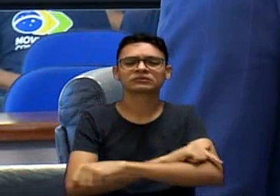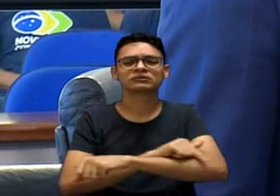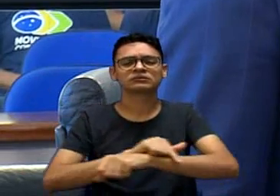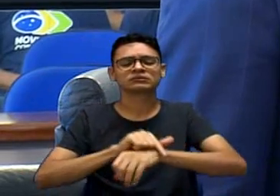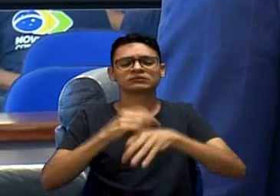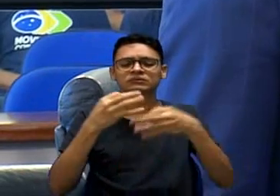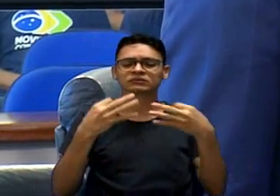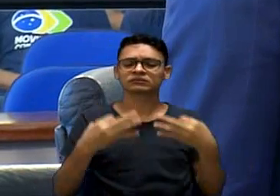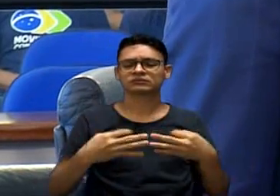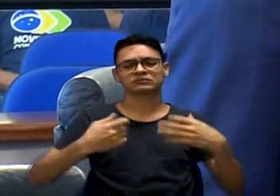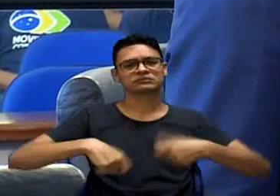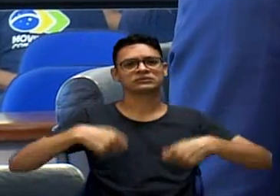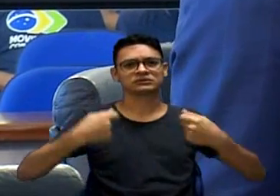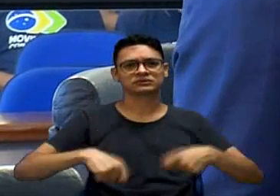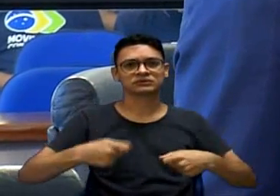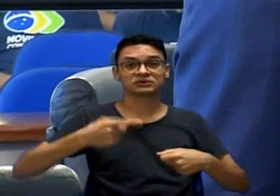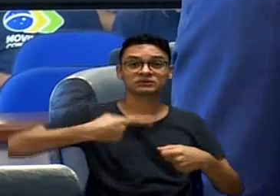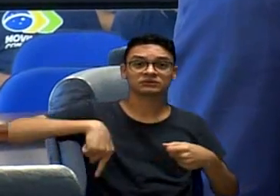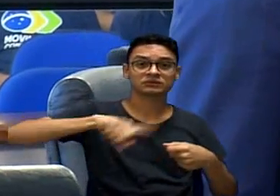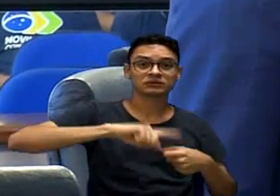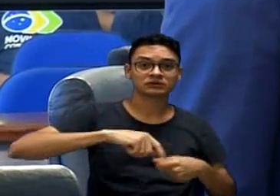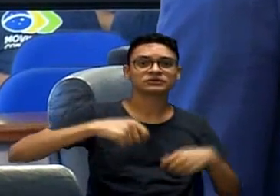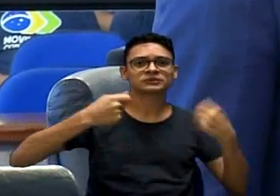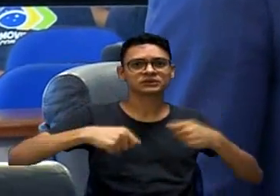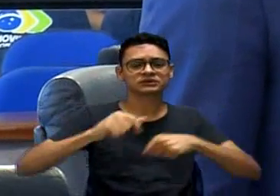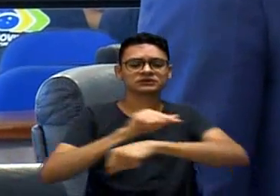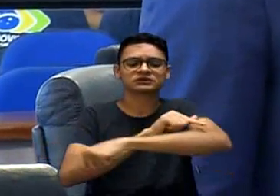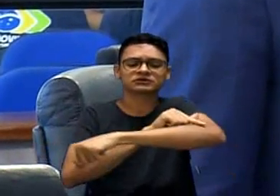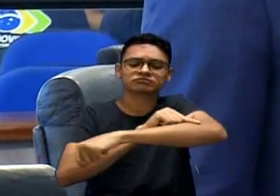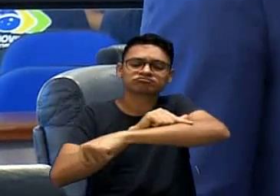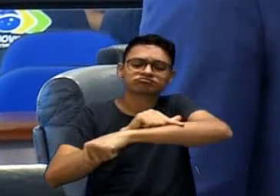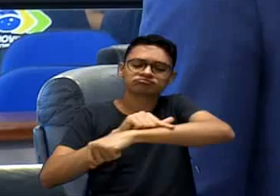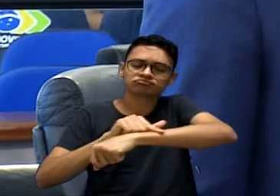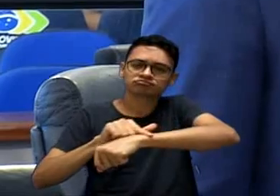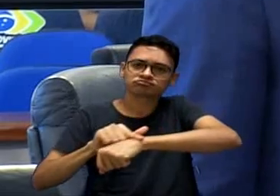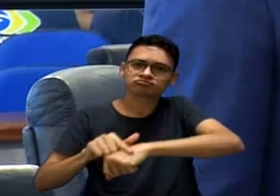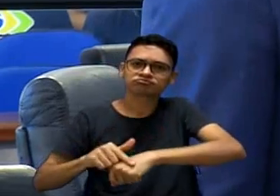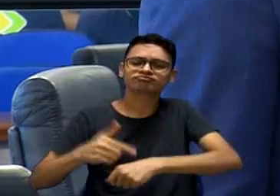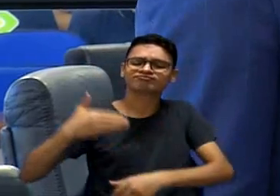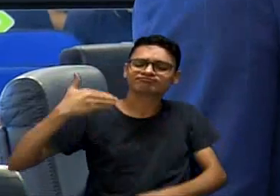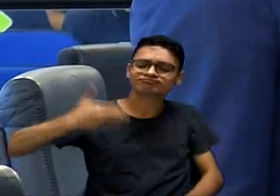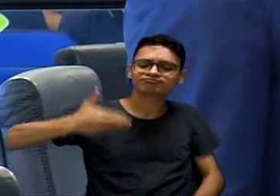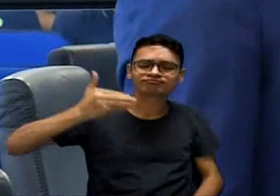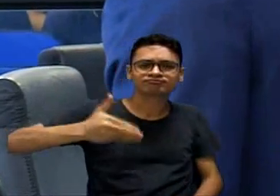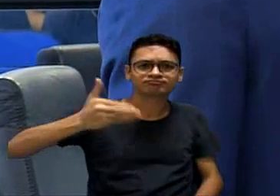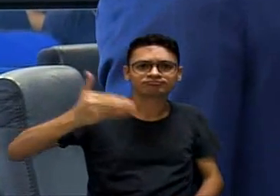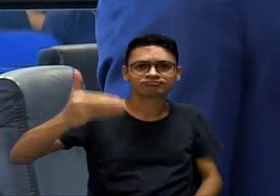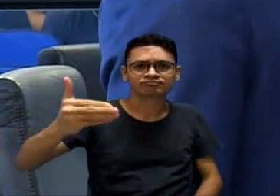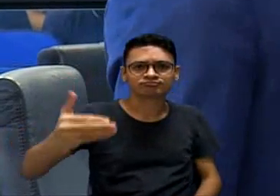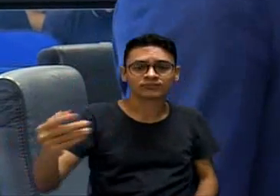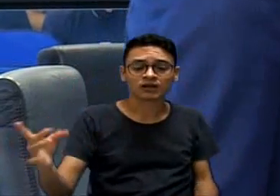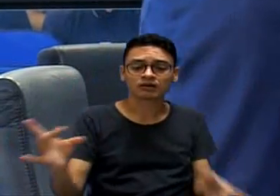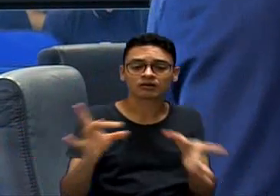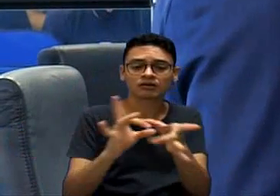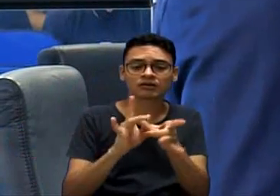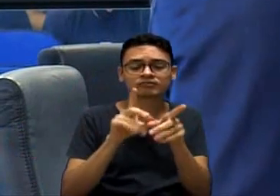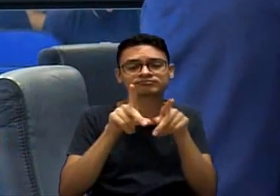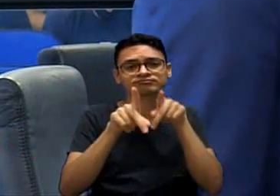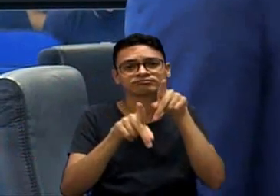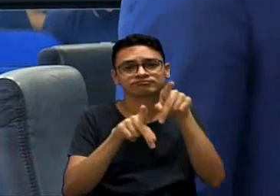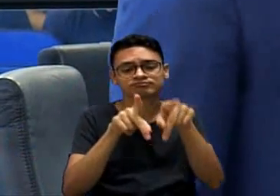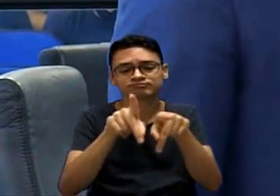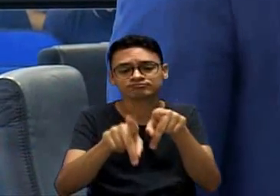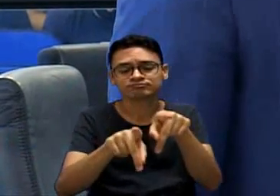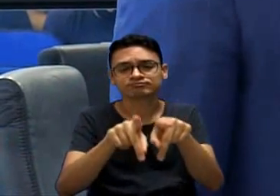Vamos continuar mostrando que a prática da boa educação ela anda em consonância com a prática da boa política.